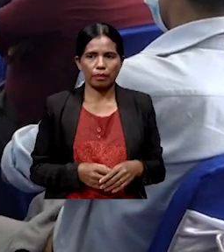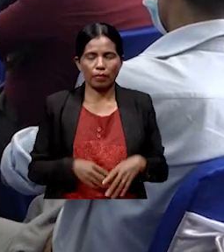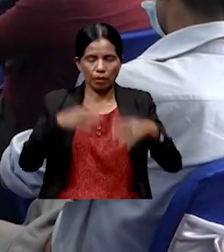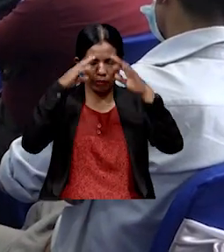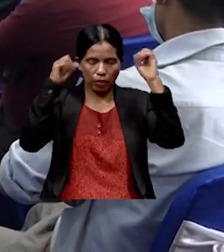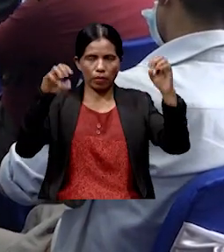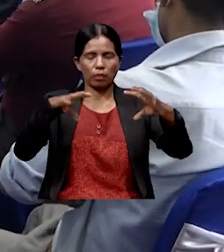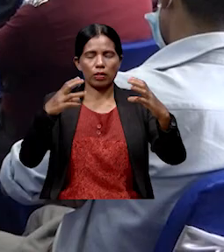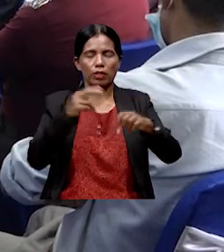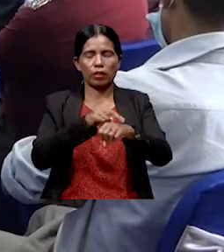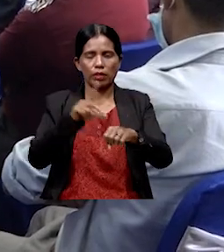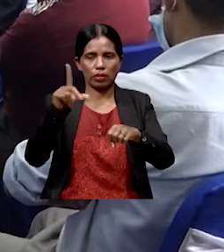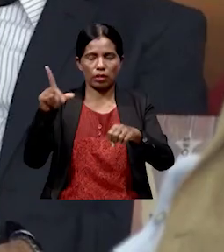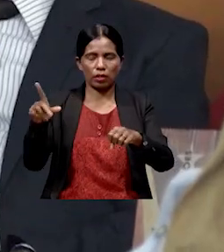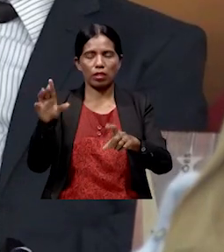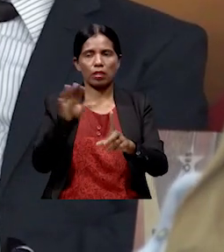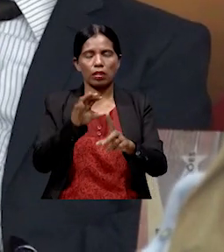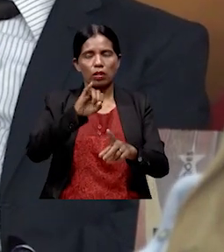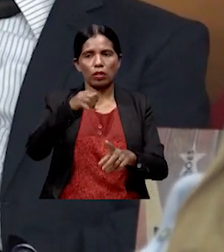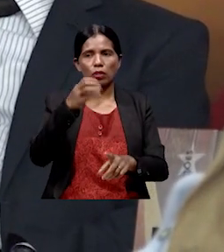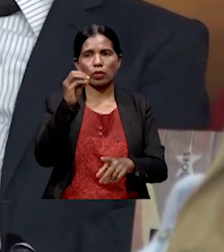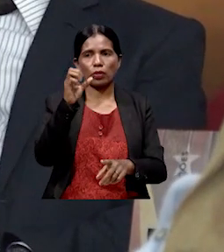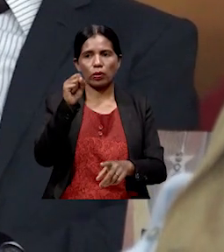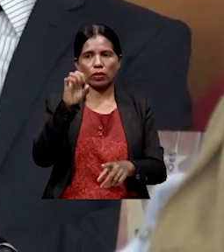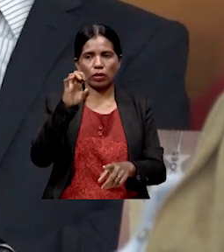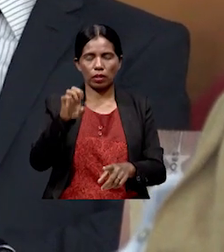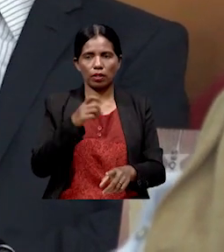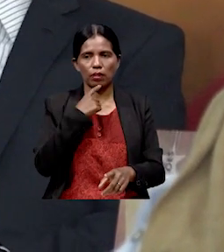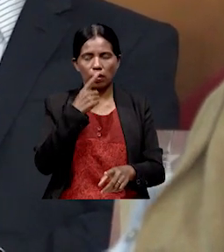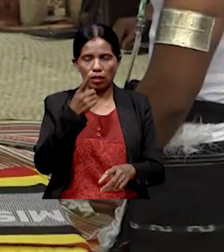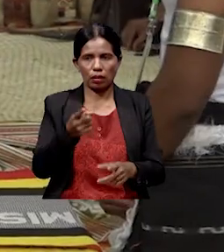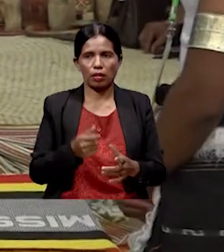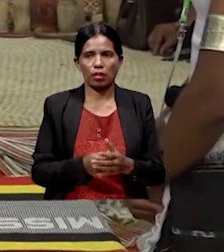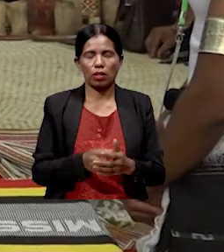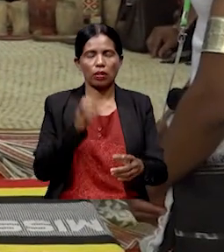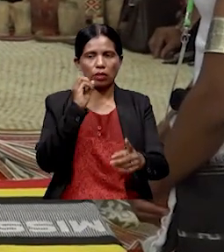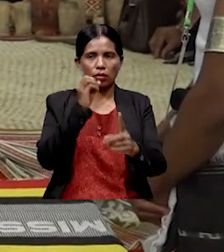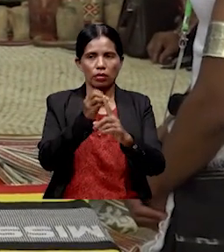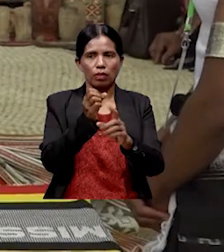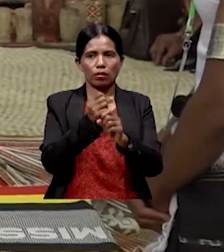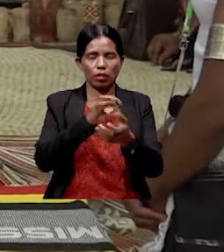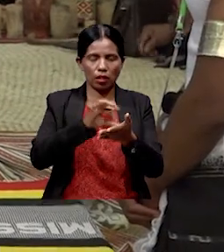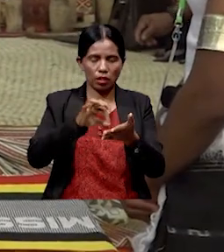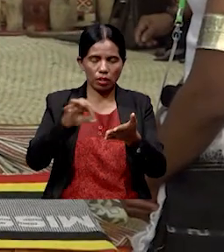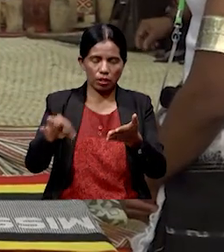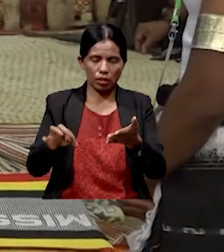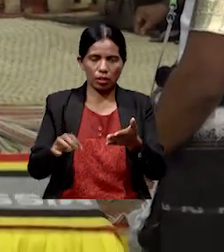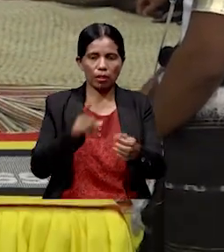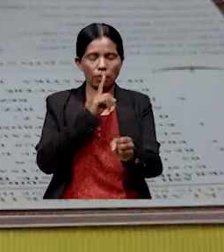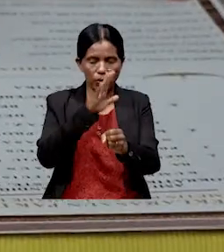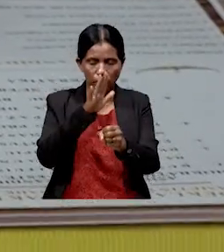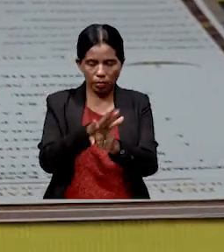Presidente da Comissão Nacional Eleição, José Agostinho da Costa Belo Hateten, objetivo é se assina pacto juramento